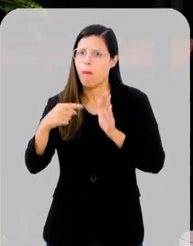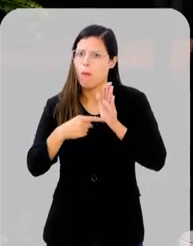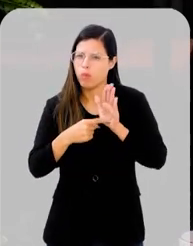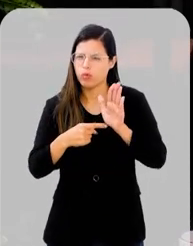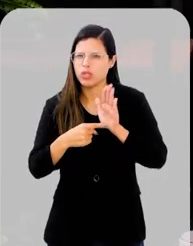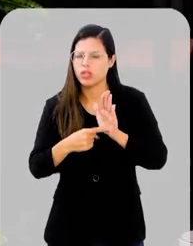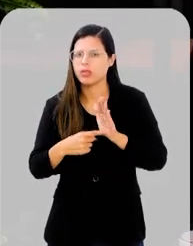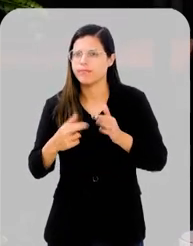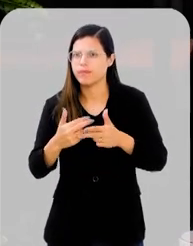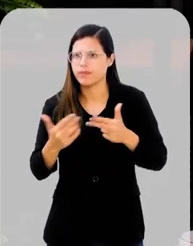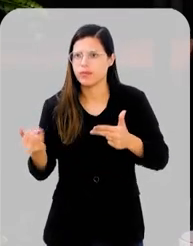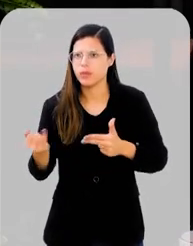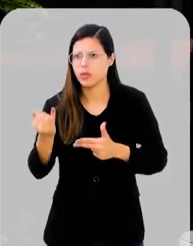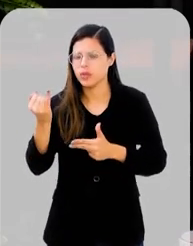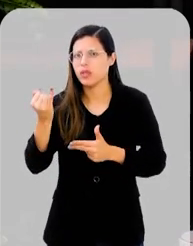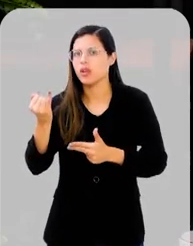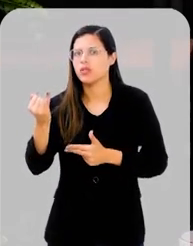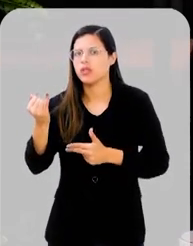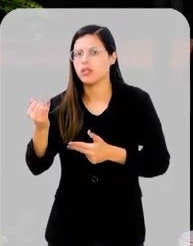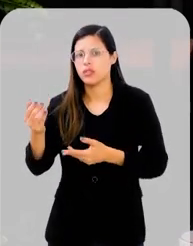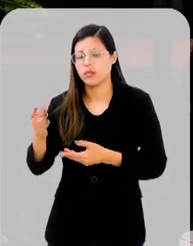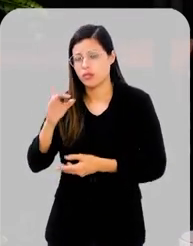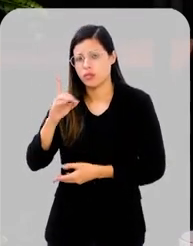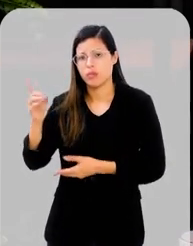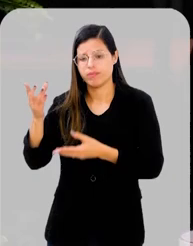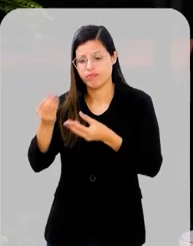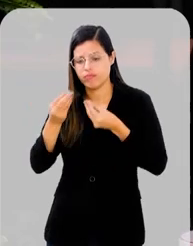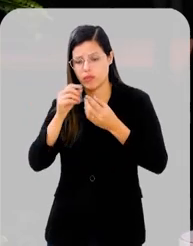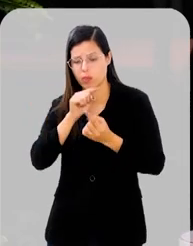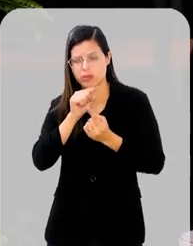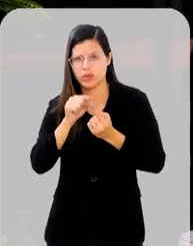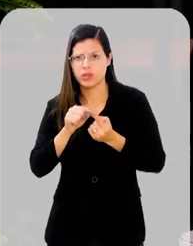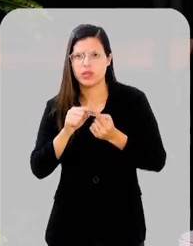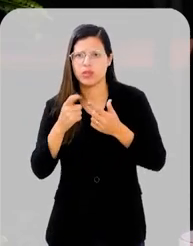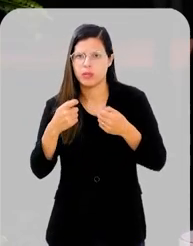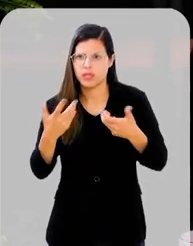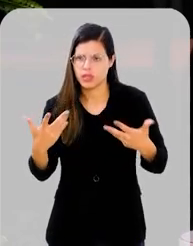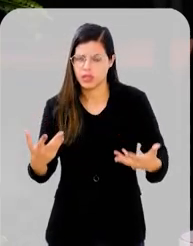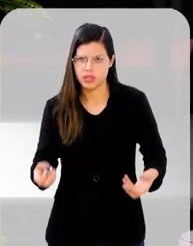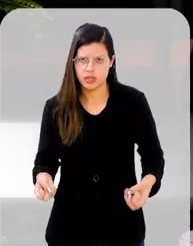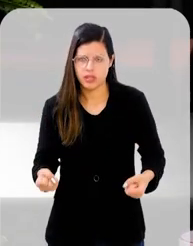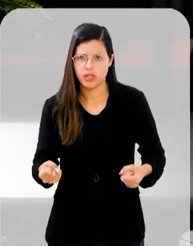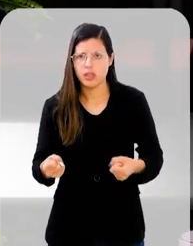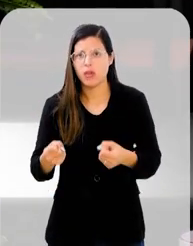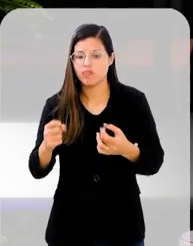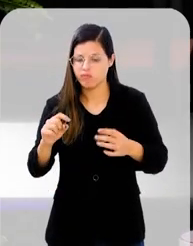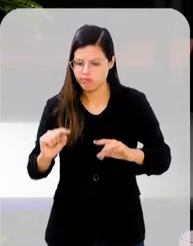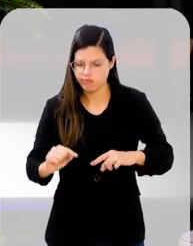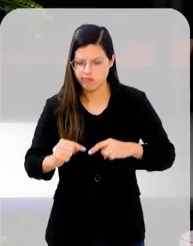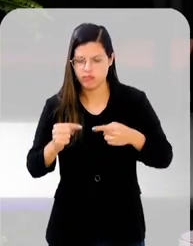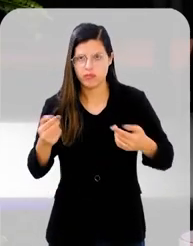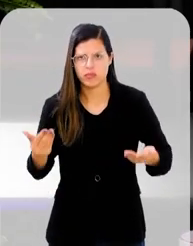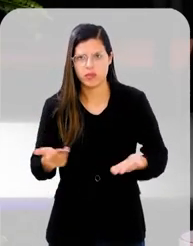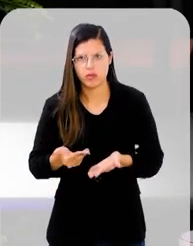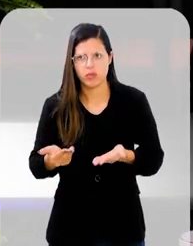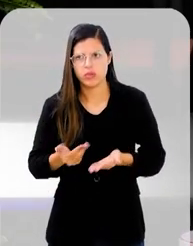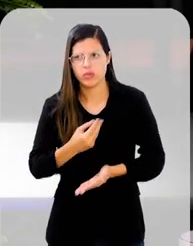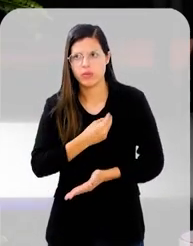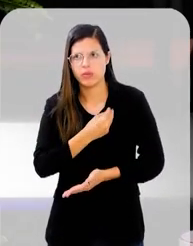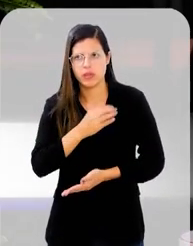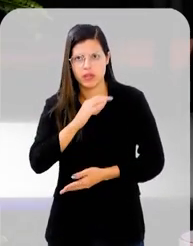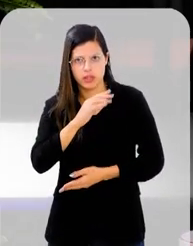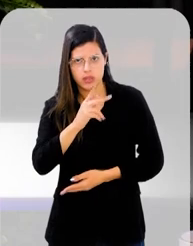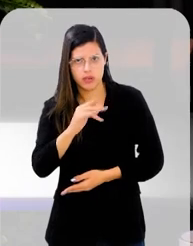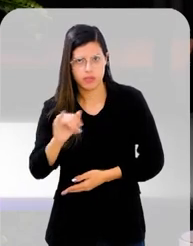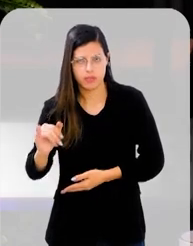né e as missões são essas Deus dá a missão e a gente tem que abraçar Isso é Um Desafio que tem sido um desafio hoje da minha vida